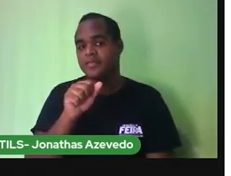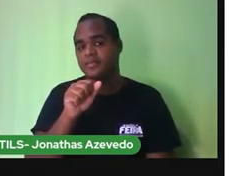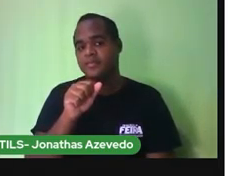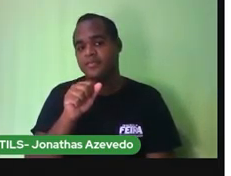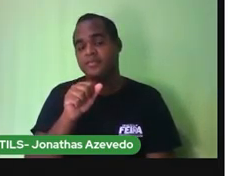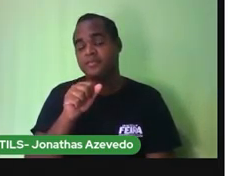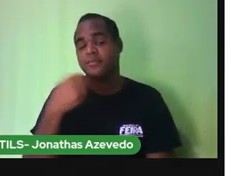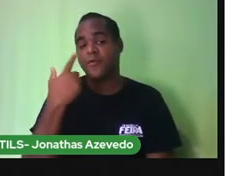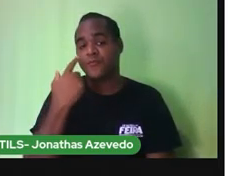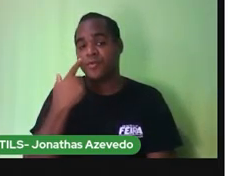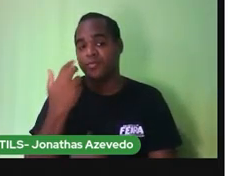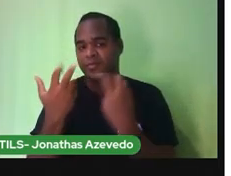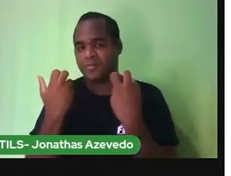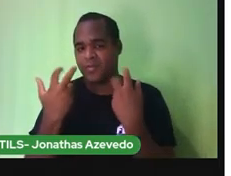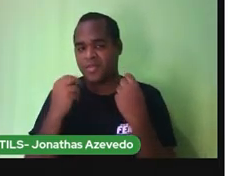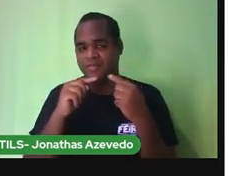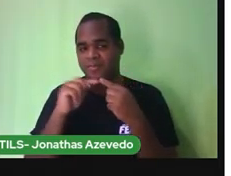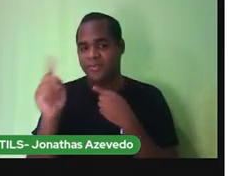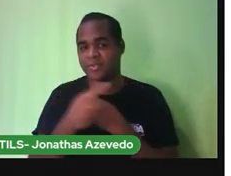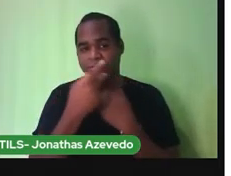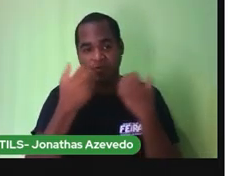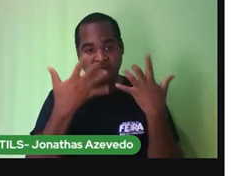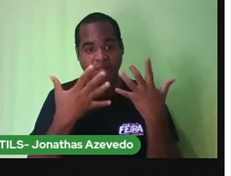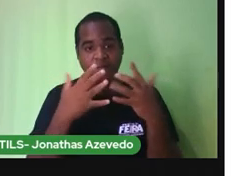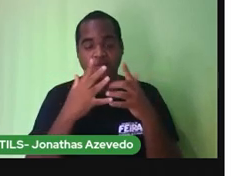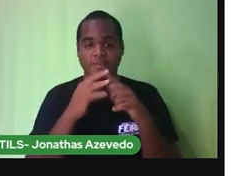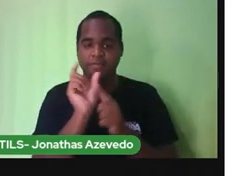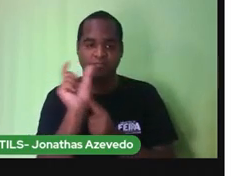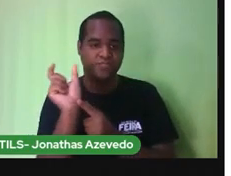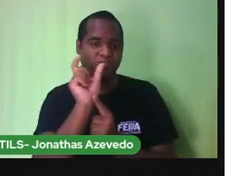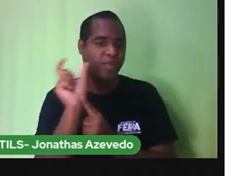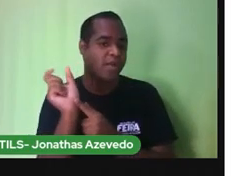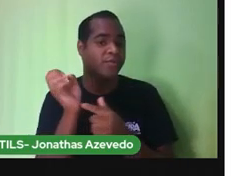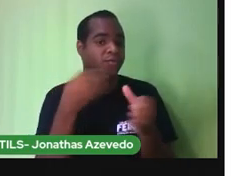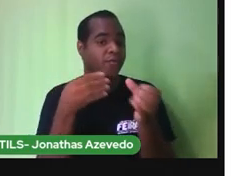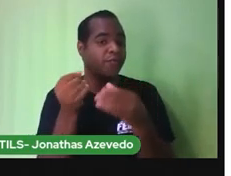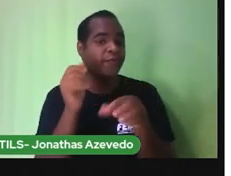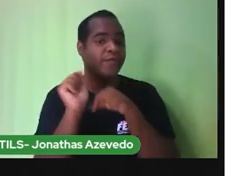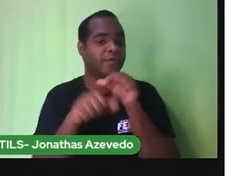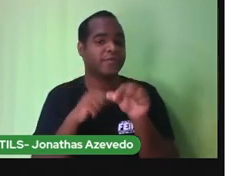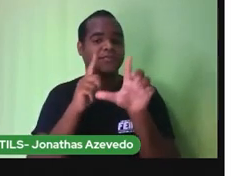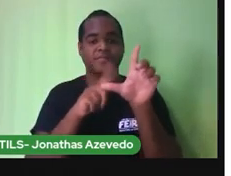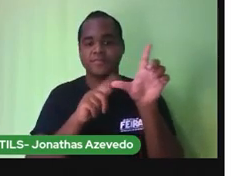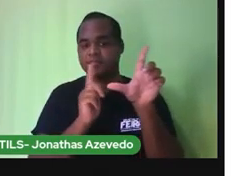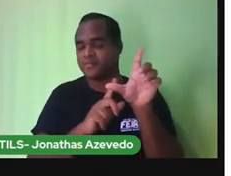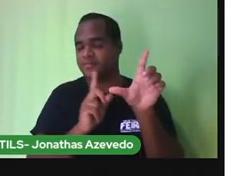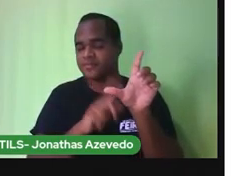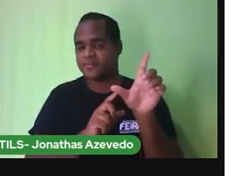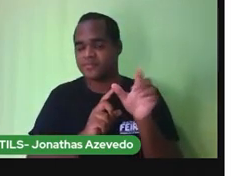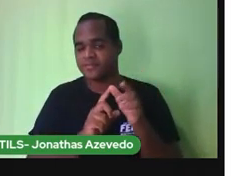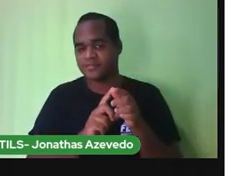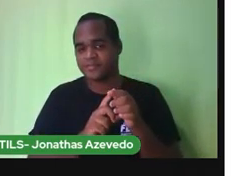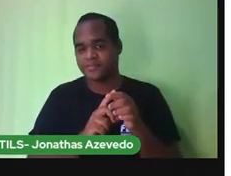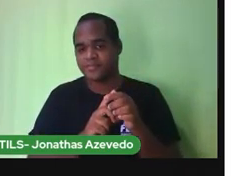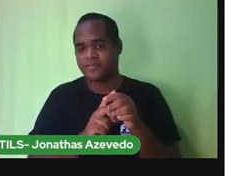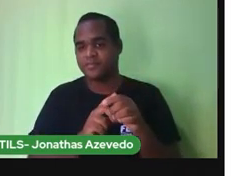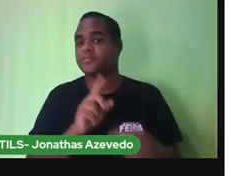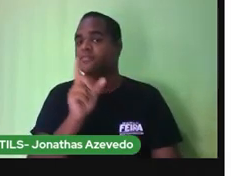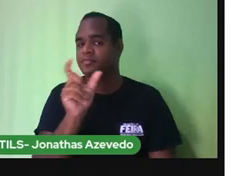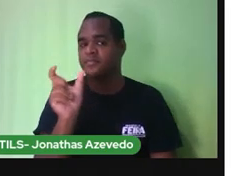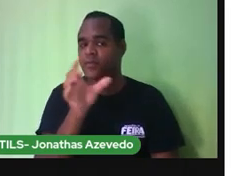viu nós podemos formar com a palavra de novo mudando qualquer letrinha mas a palavra nova tem que ter